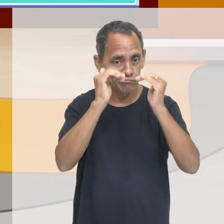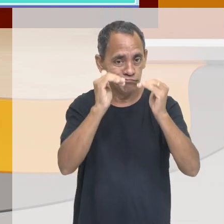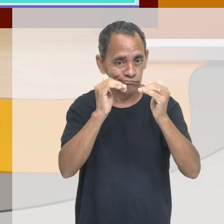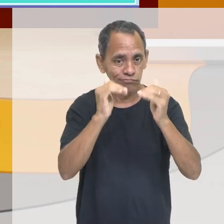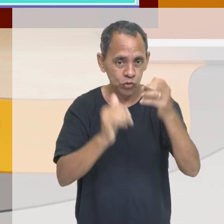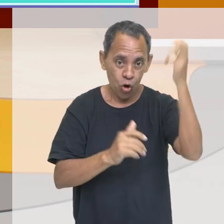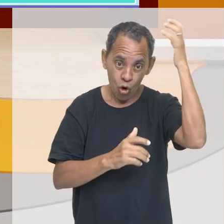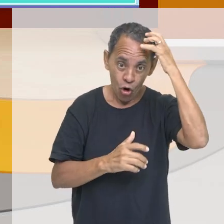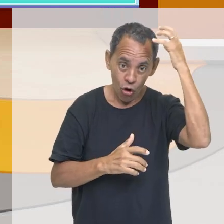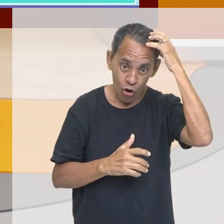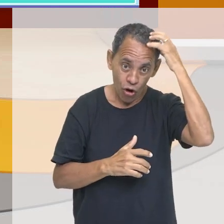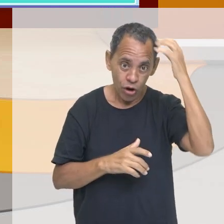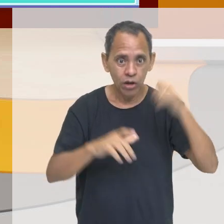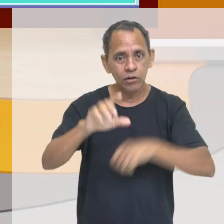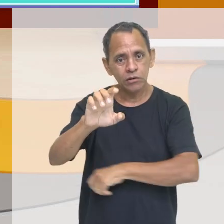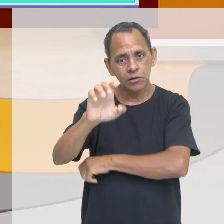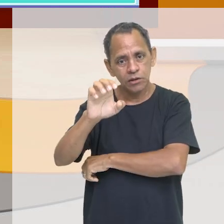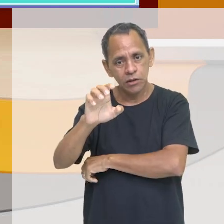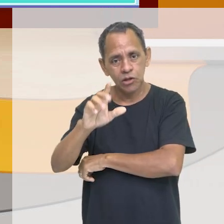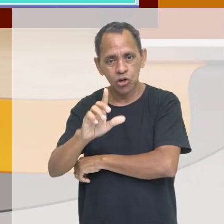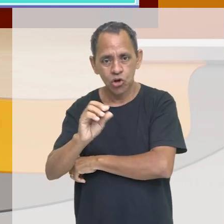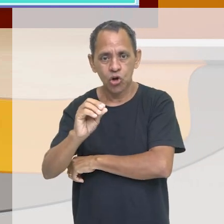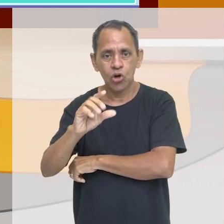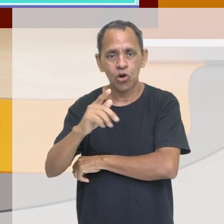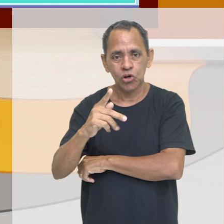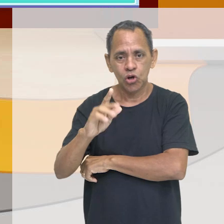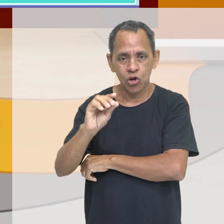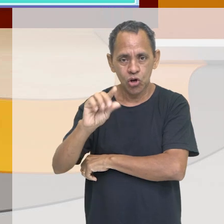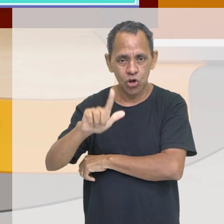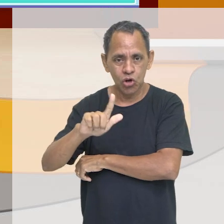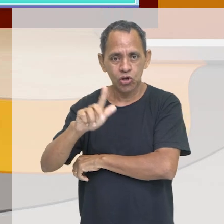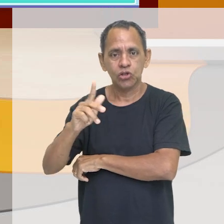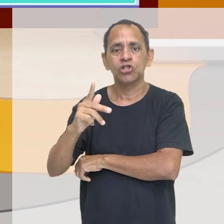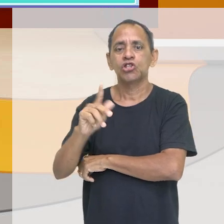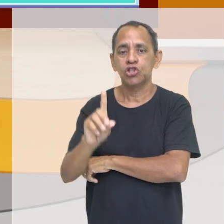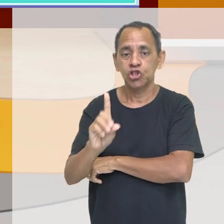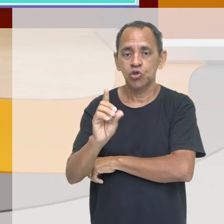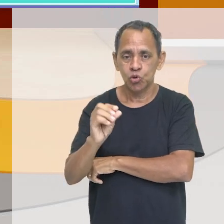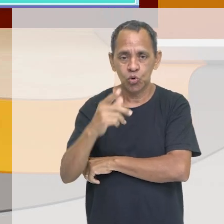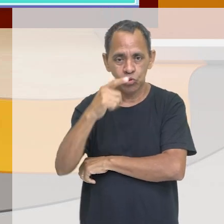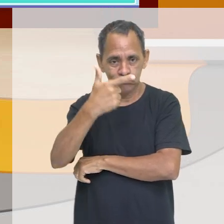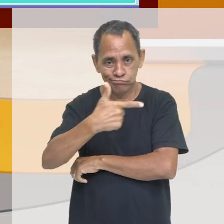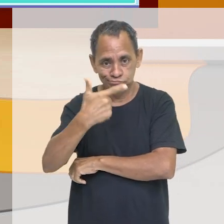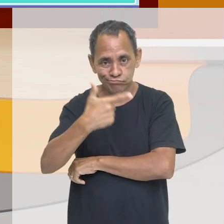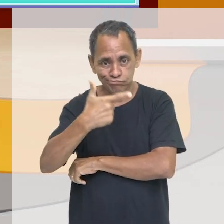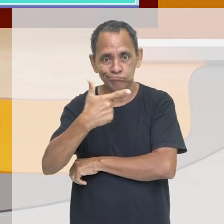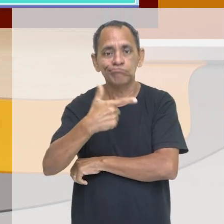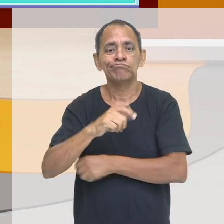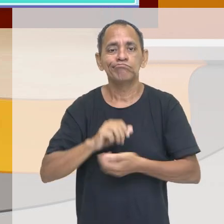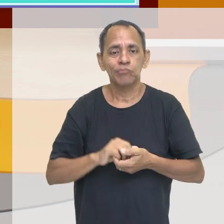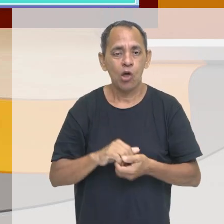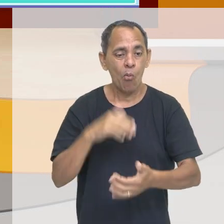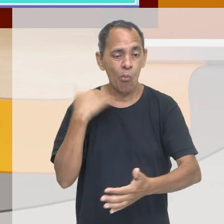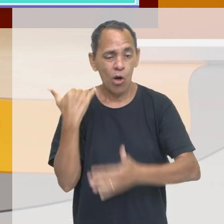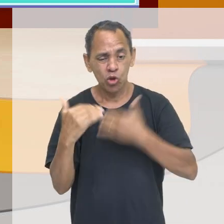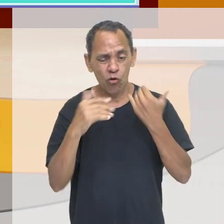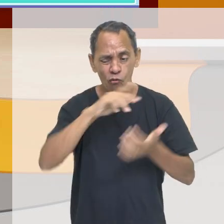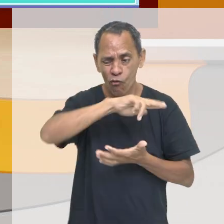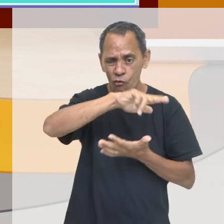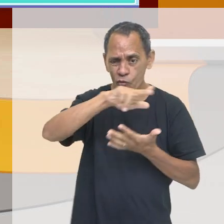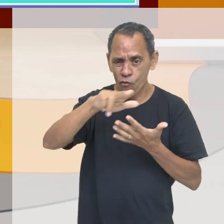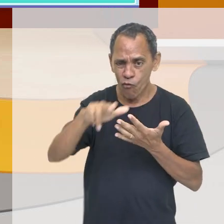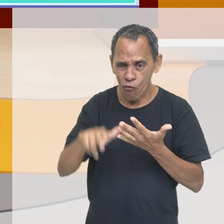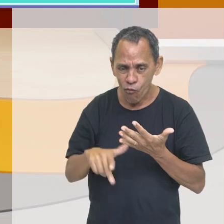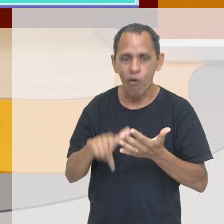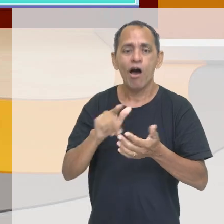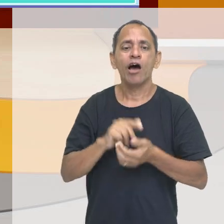maiores genocidas que se tem notícia e que atuou, de certa forma, ali no Congo belga, na região central do